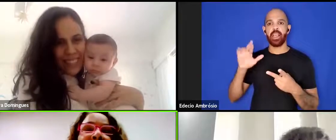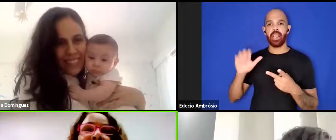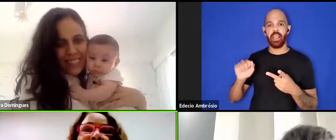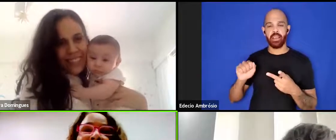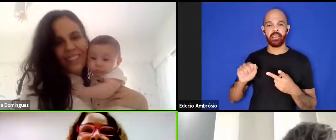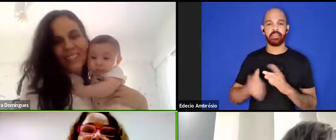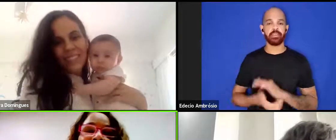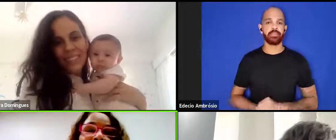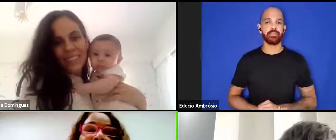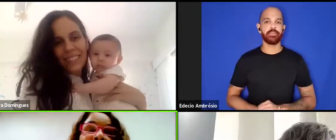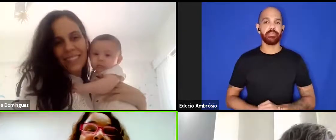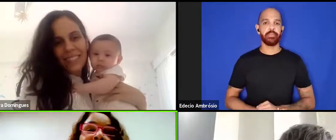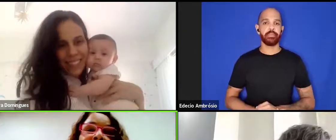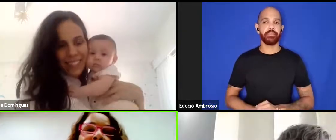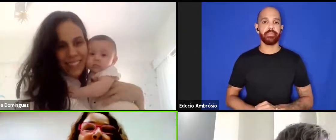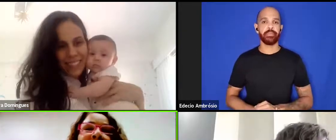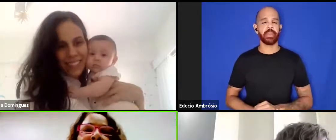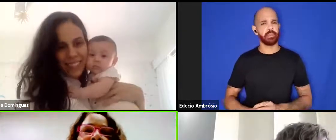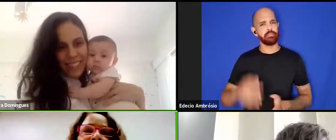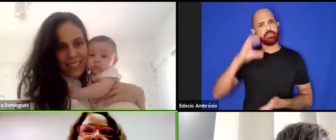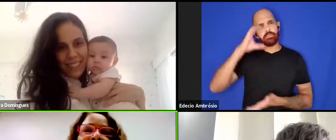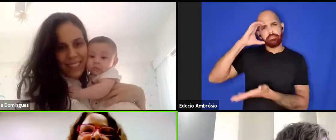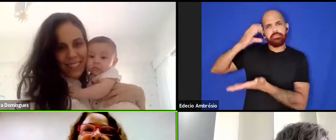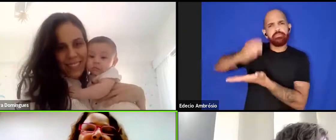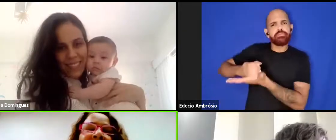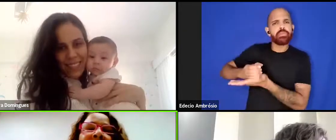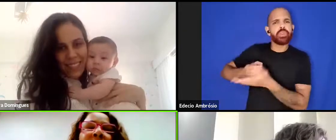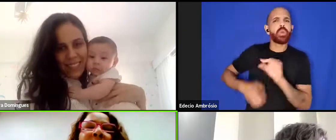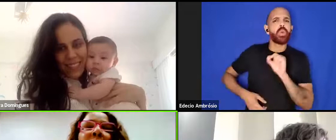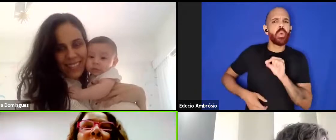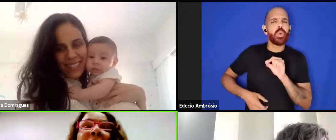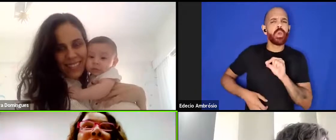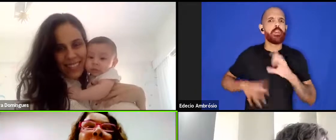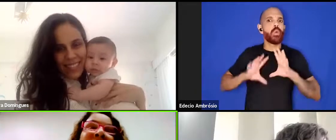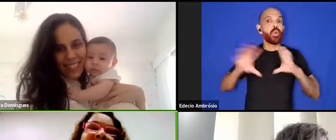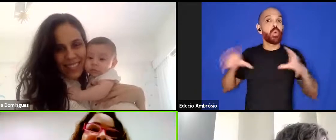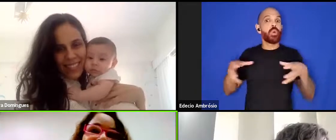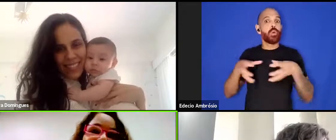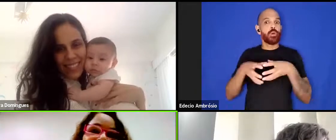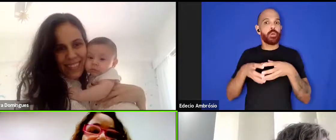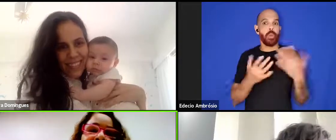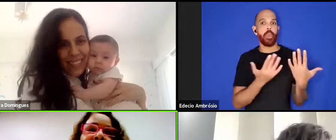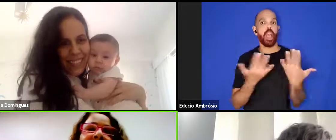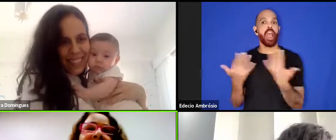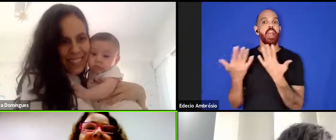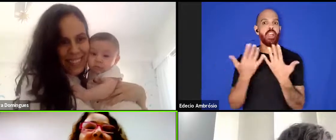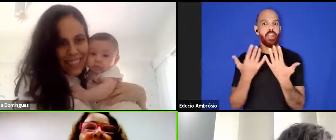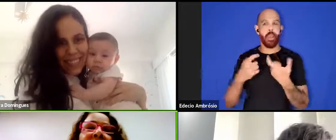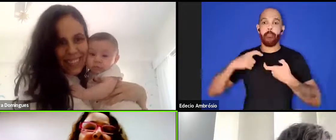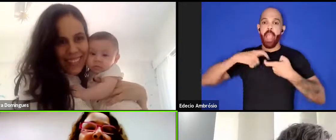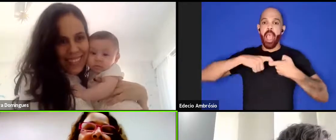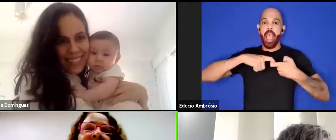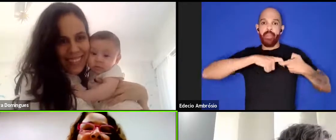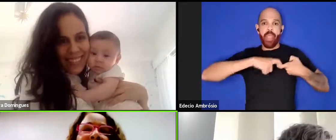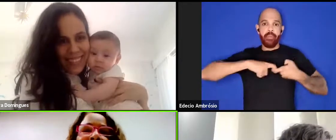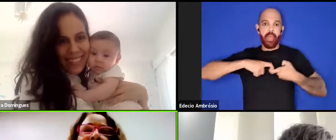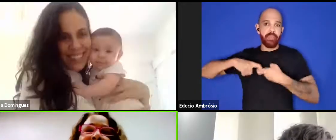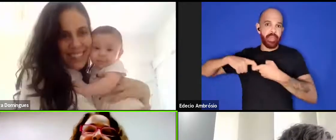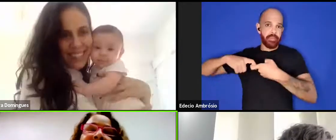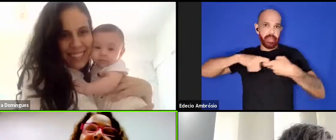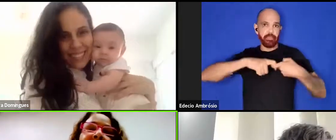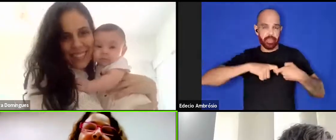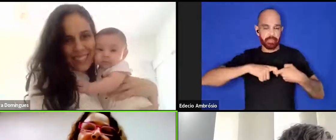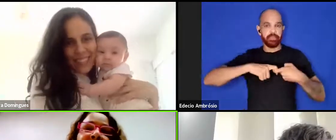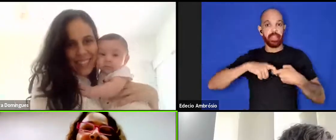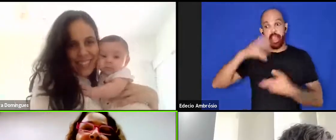Quando se faz uma tese é feita a muitas mãos, né? Com muitas parcerias que estão envolvidas, e a tese